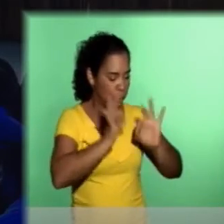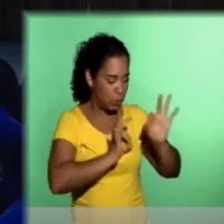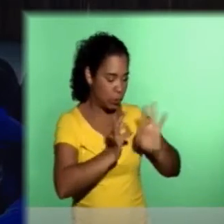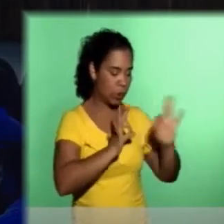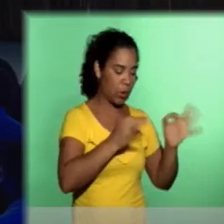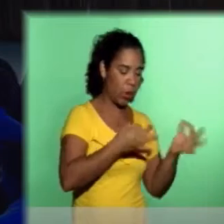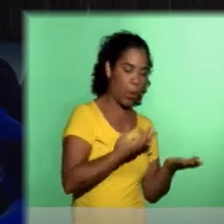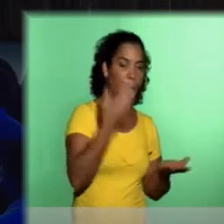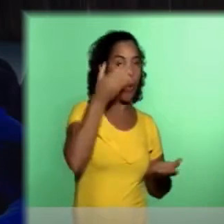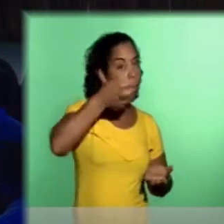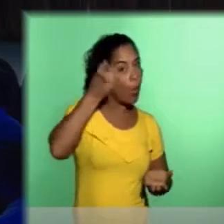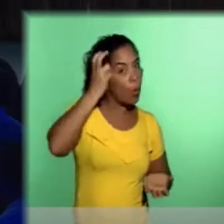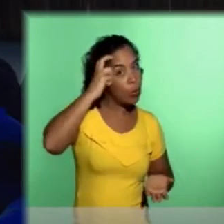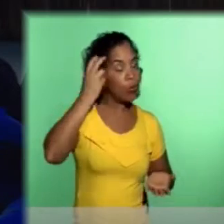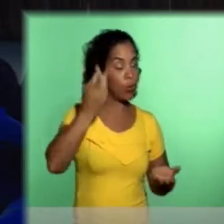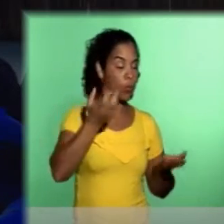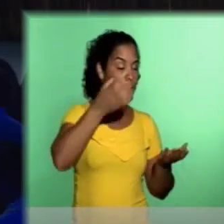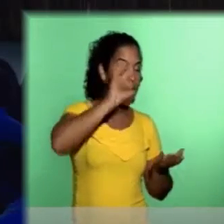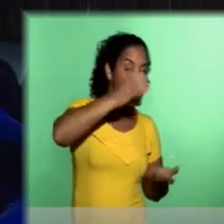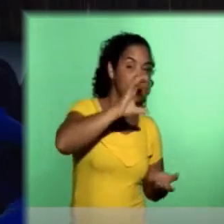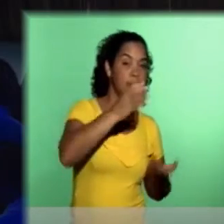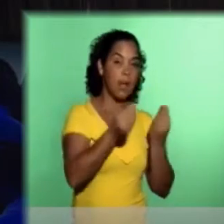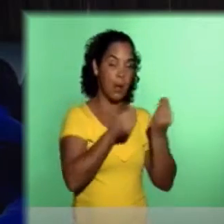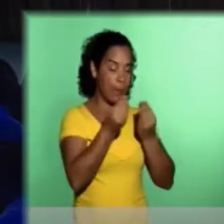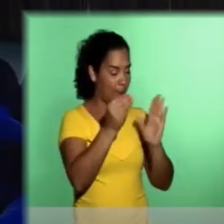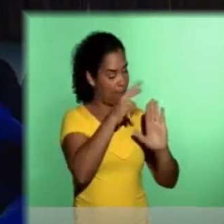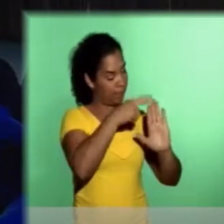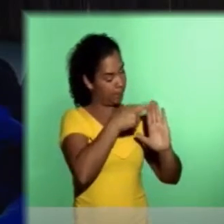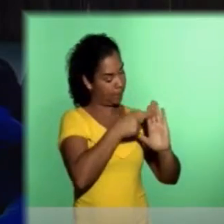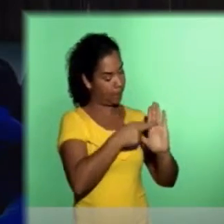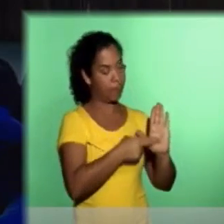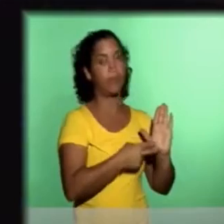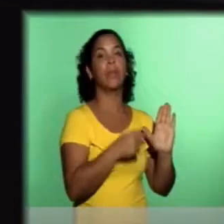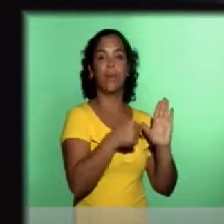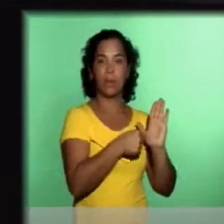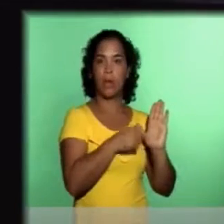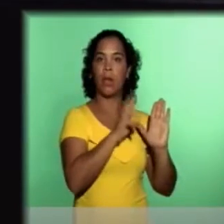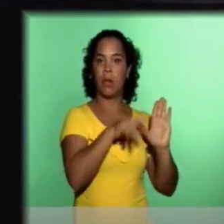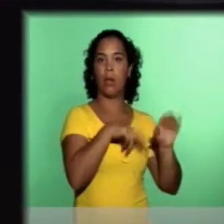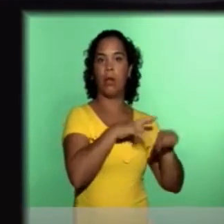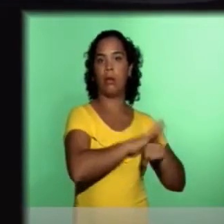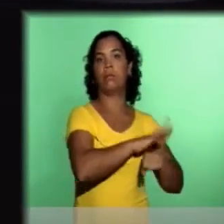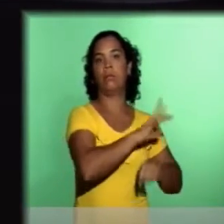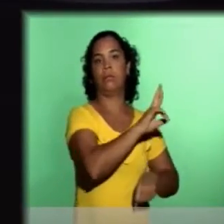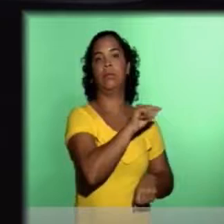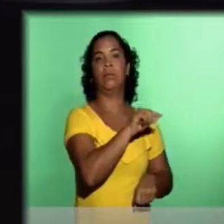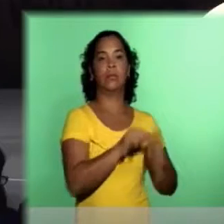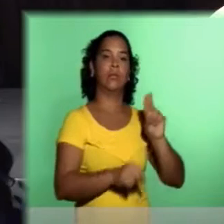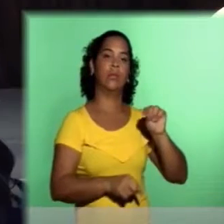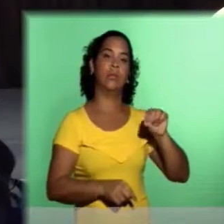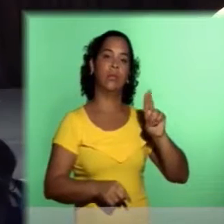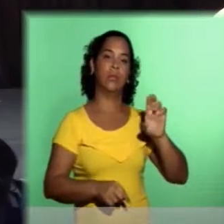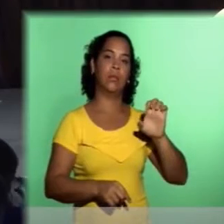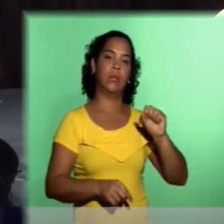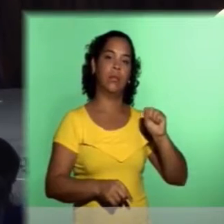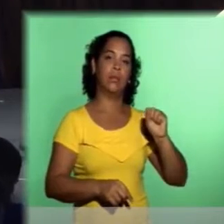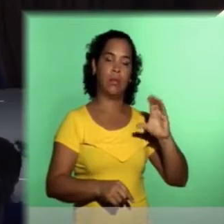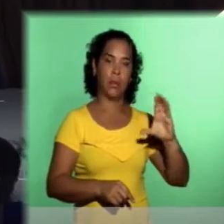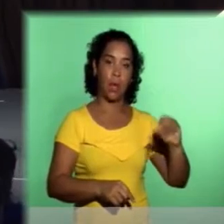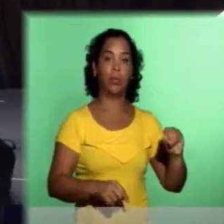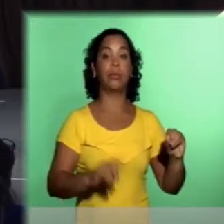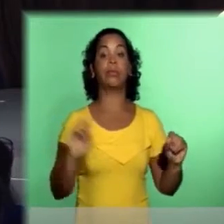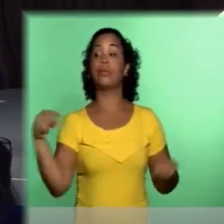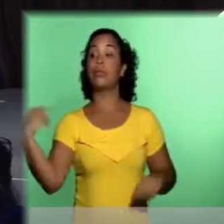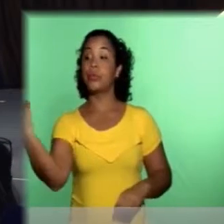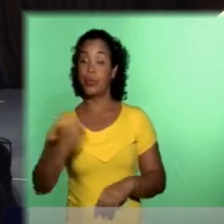ciência, Fórum Mundial de Educação, inclusive, foi um fórum coordenado pela Unesco, e que o trabalho que a gente